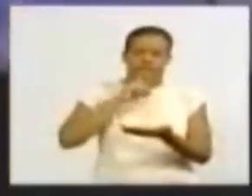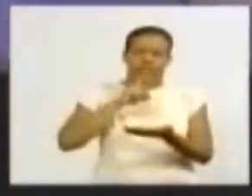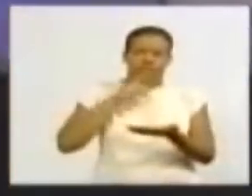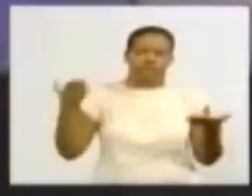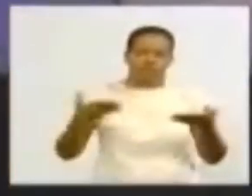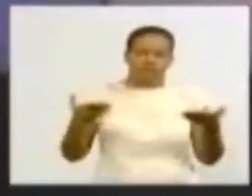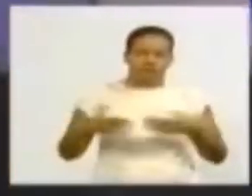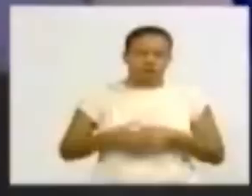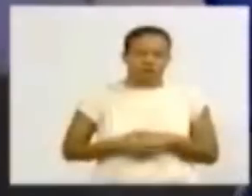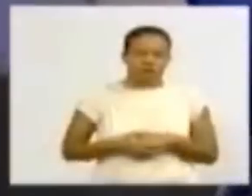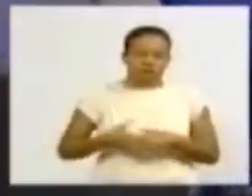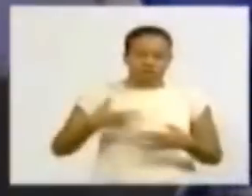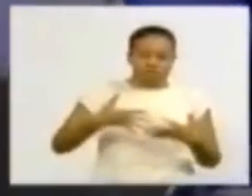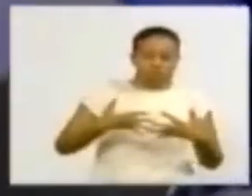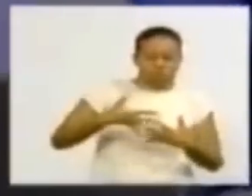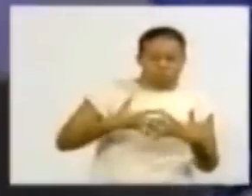seja de obstáculo